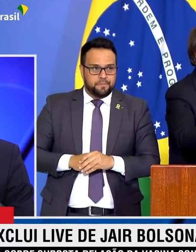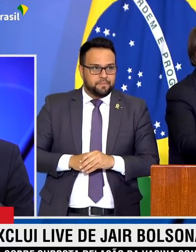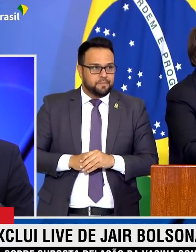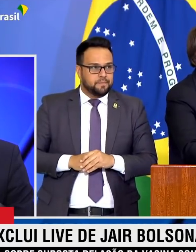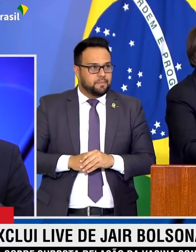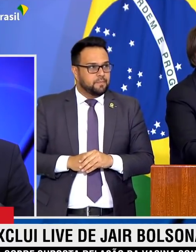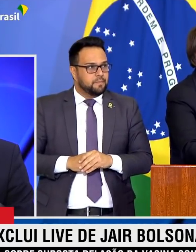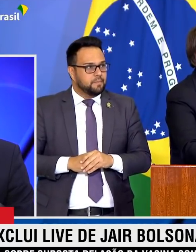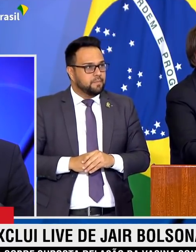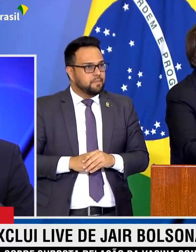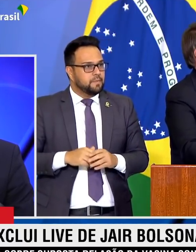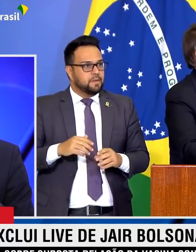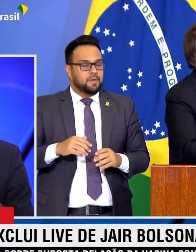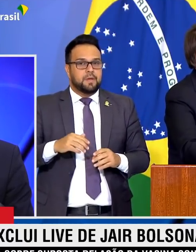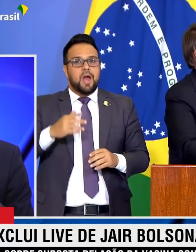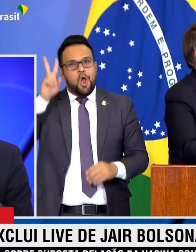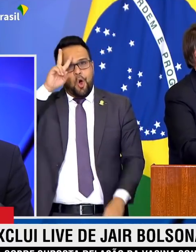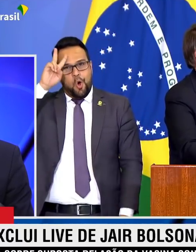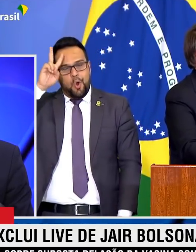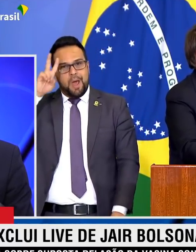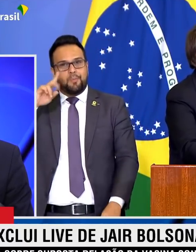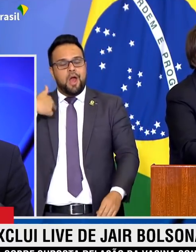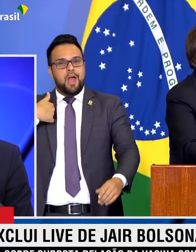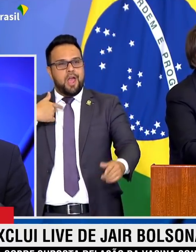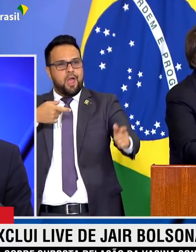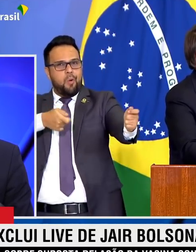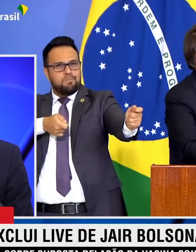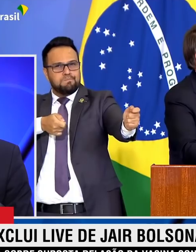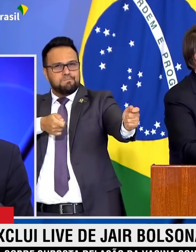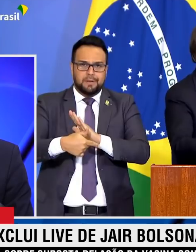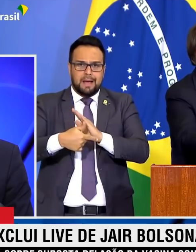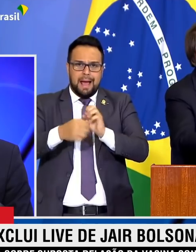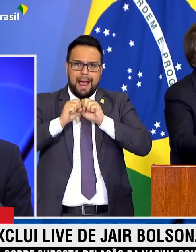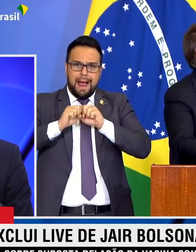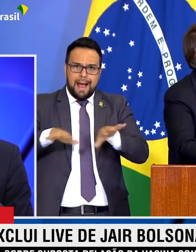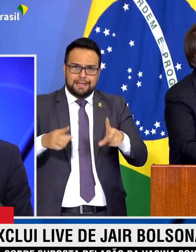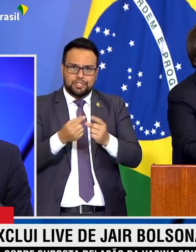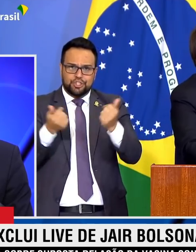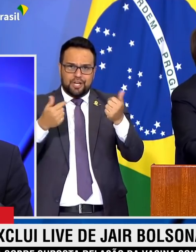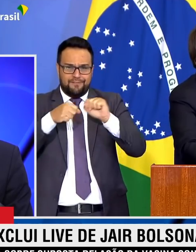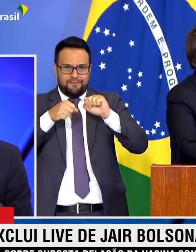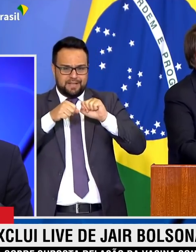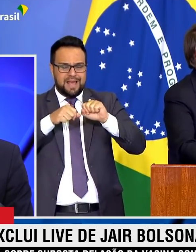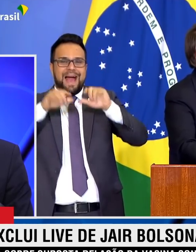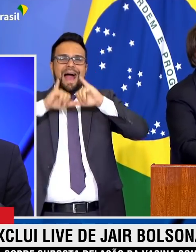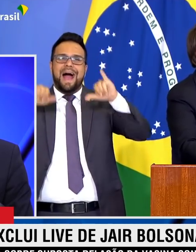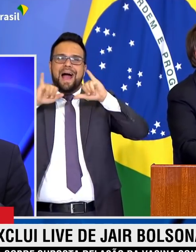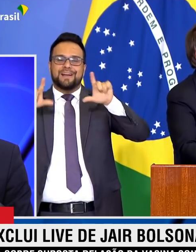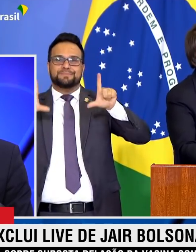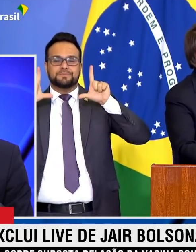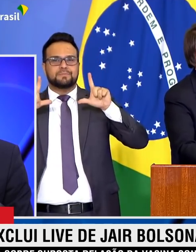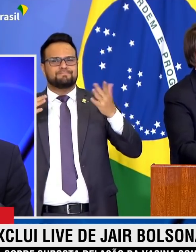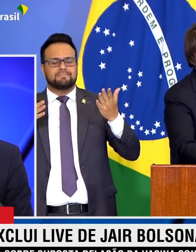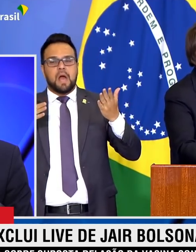meu nome como você disse né programas bons de outros governos eles são rebatizado minha casa minha vida agora a casa verde e amarela a